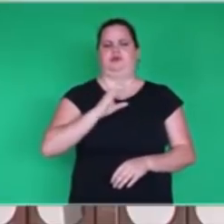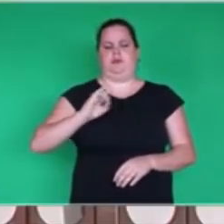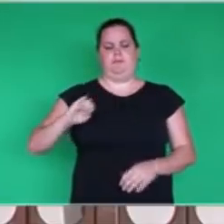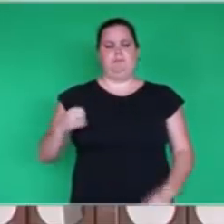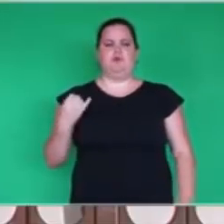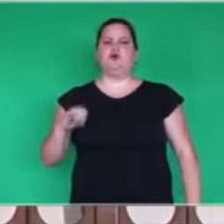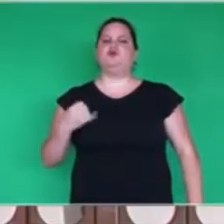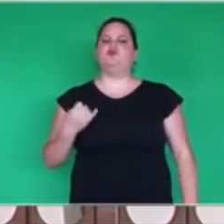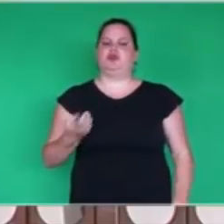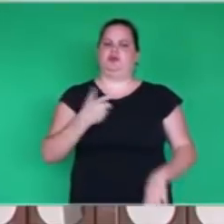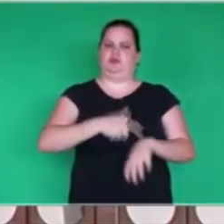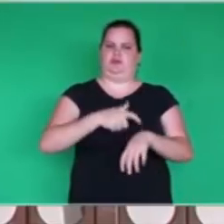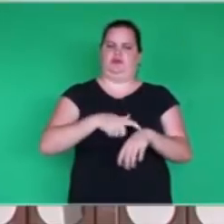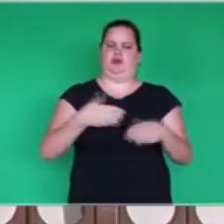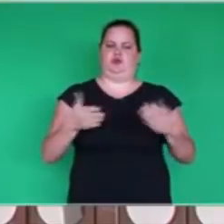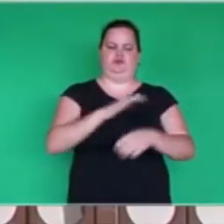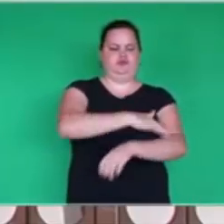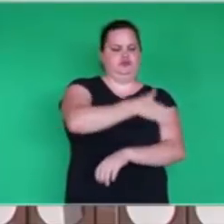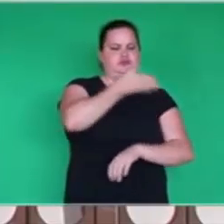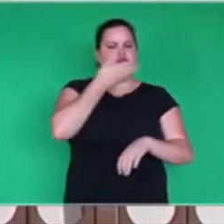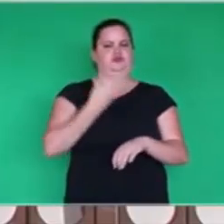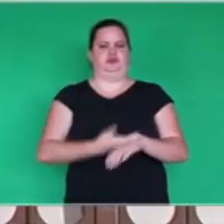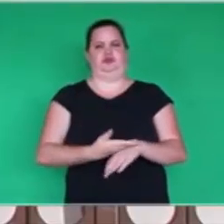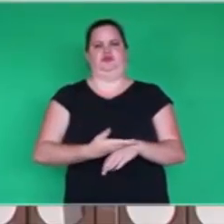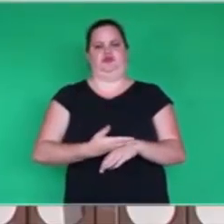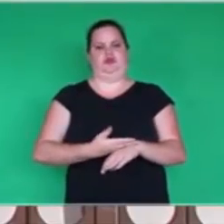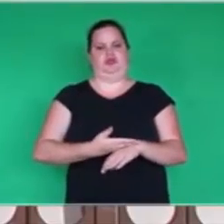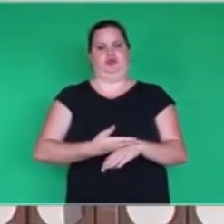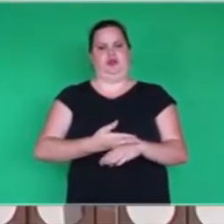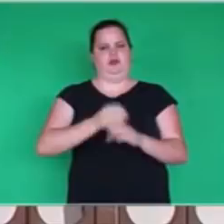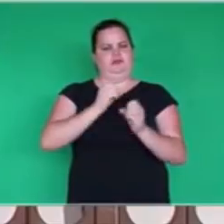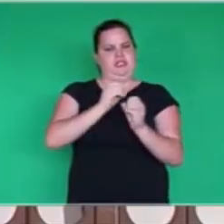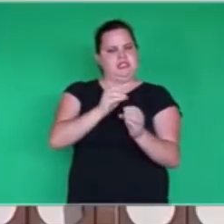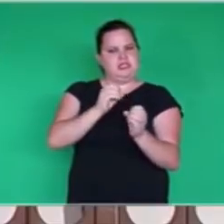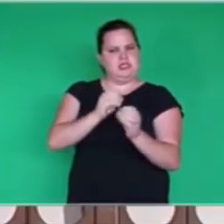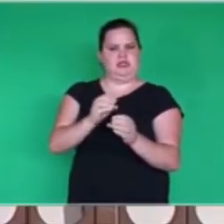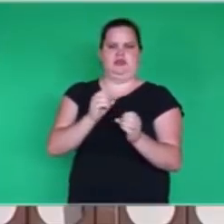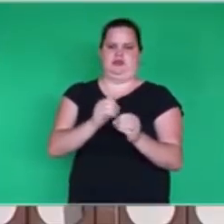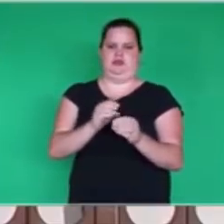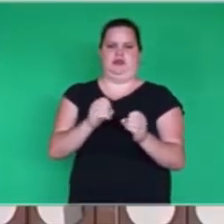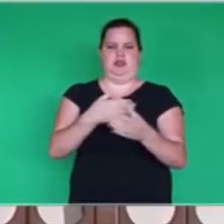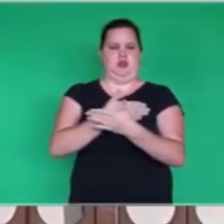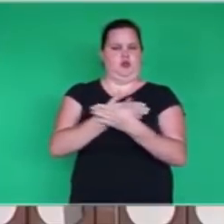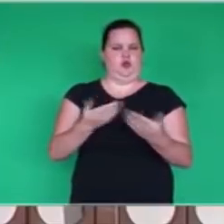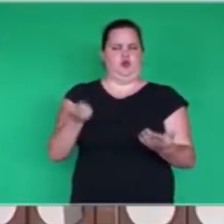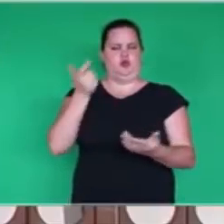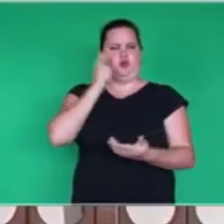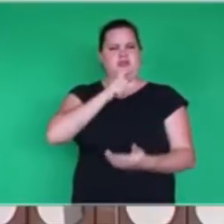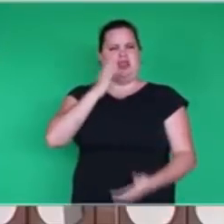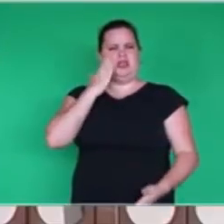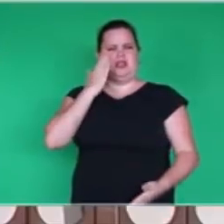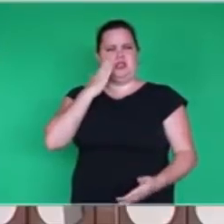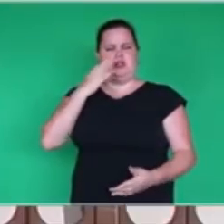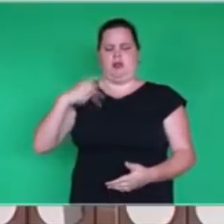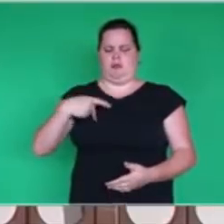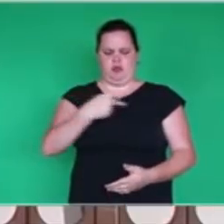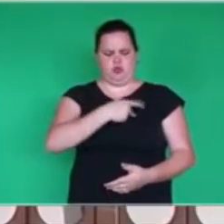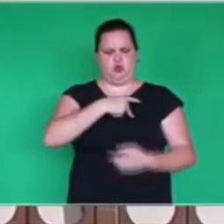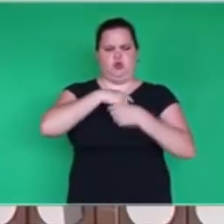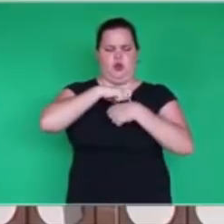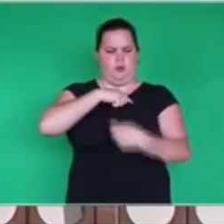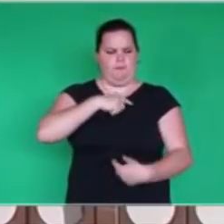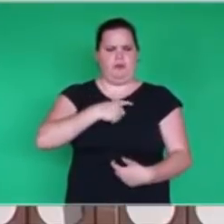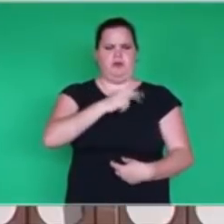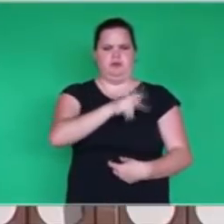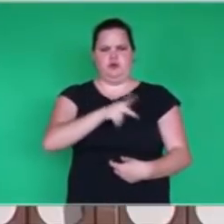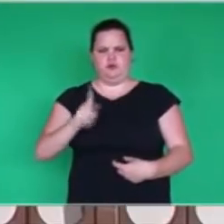aproveitando esse dia para dar ciência a todos os pastores, obreiros, professores de